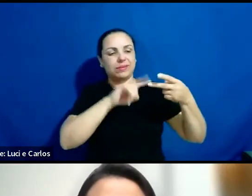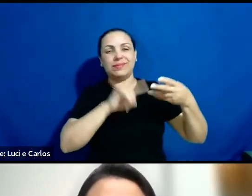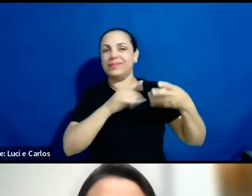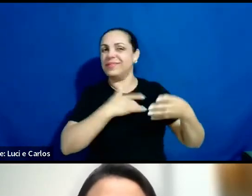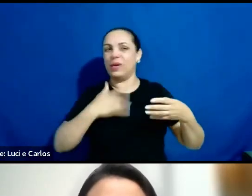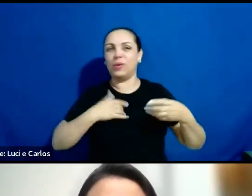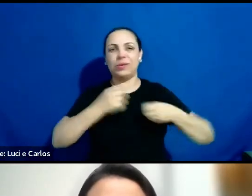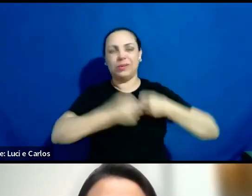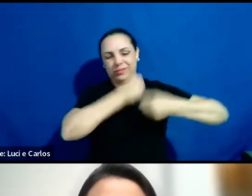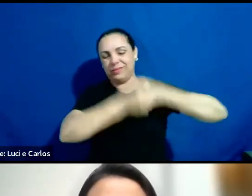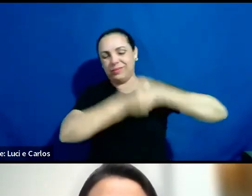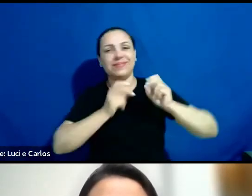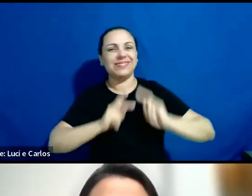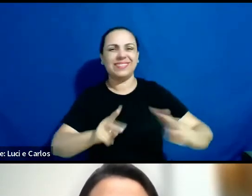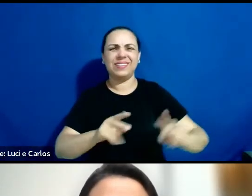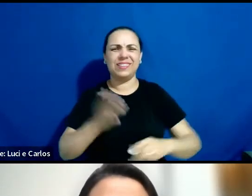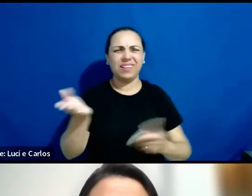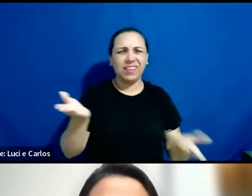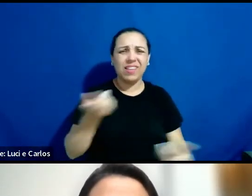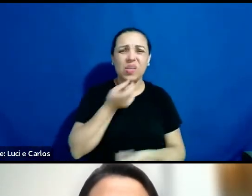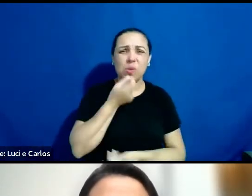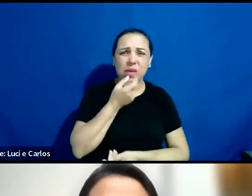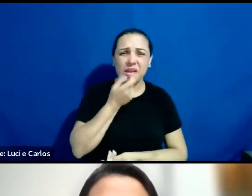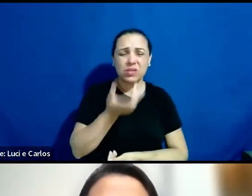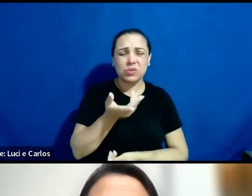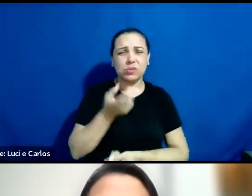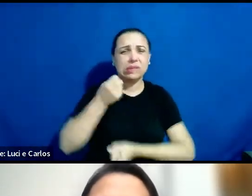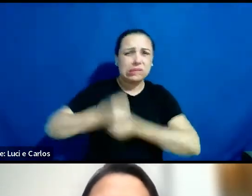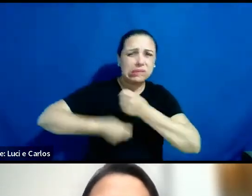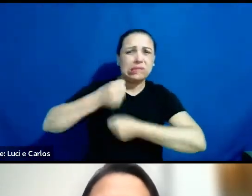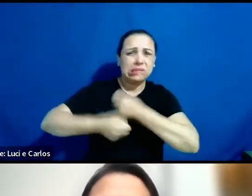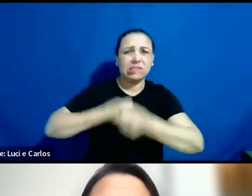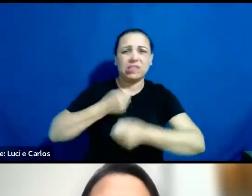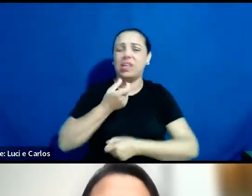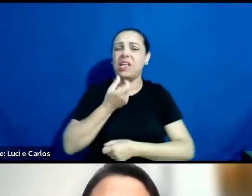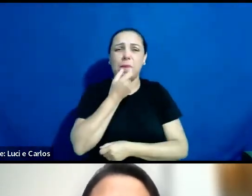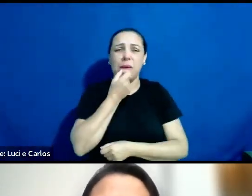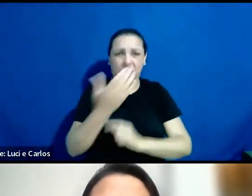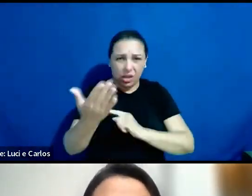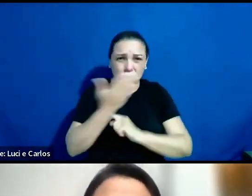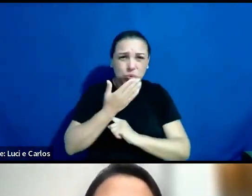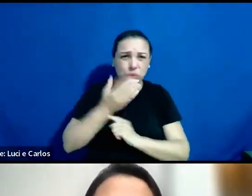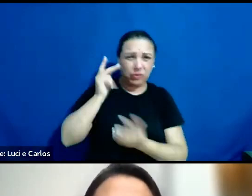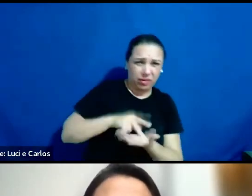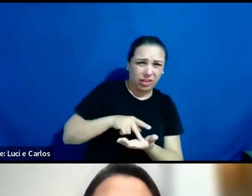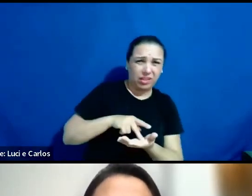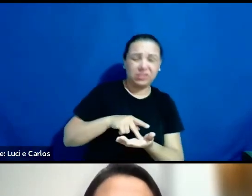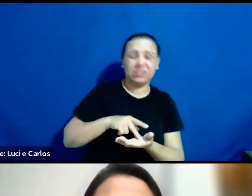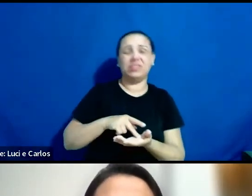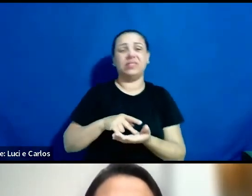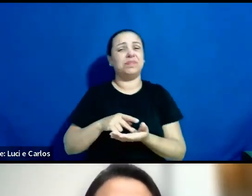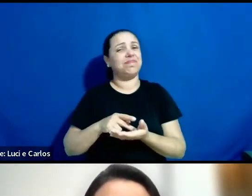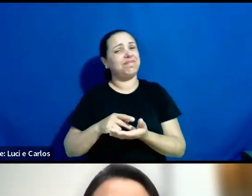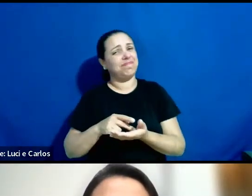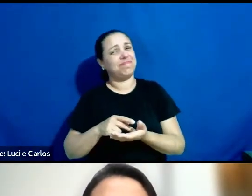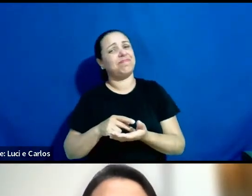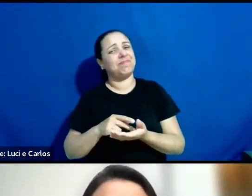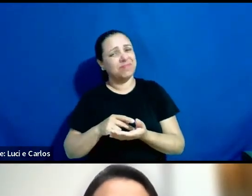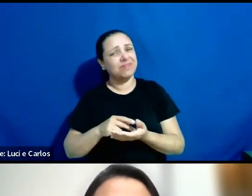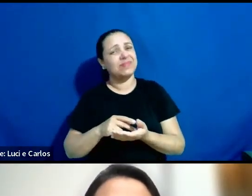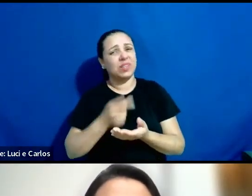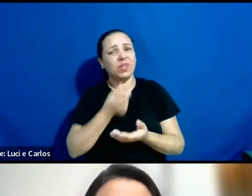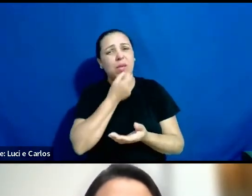tomando remédio químico que só ameniza, não faz nada, só faz amenizar. Você precisa botar essa turma para